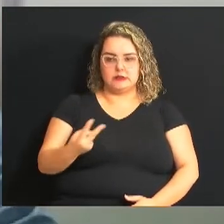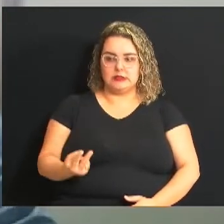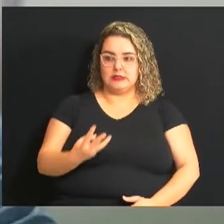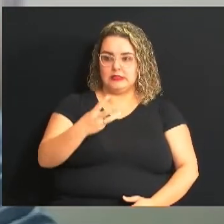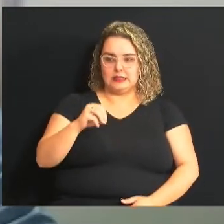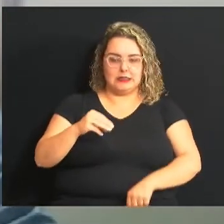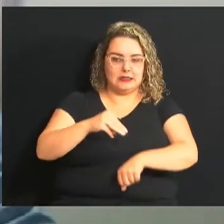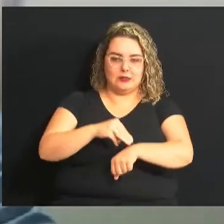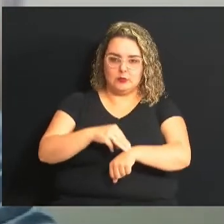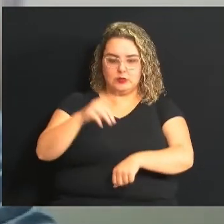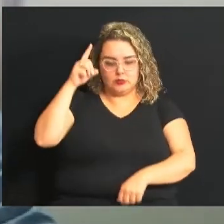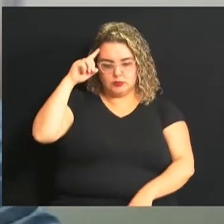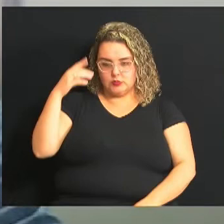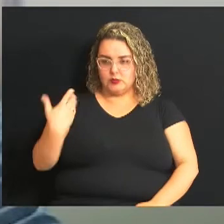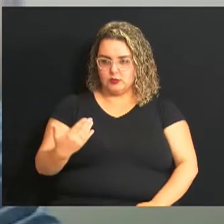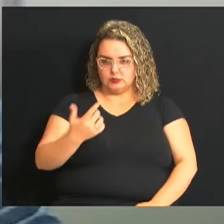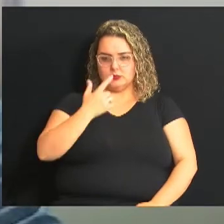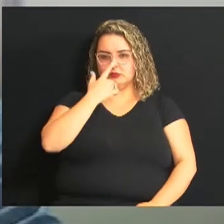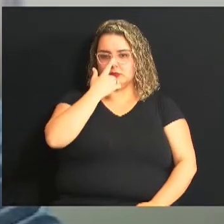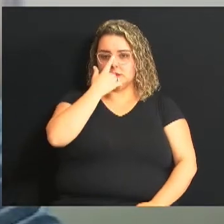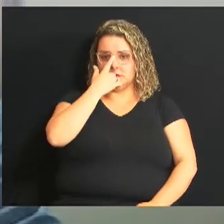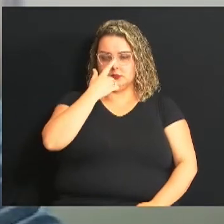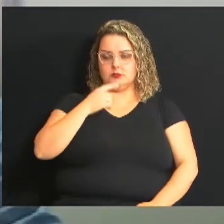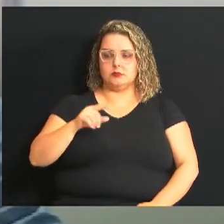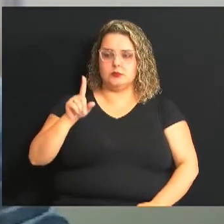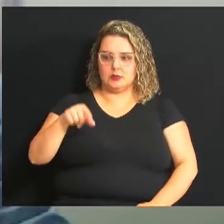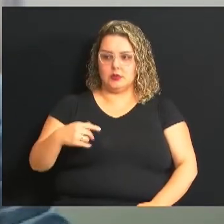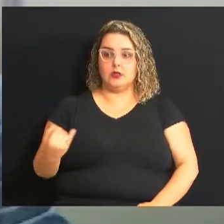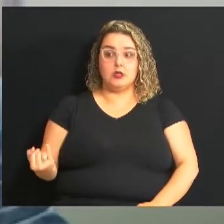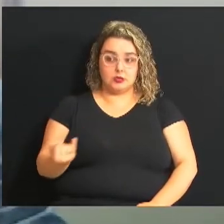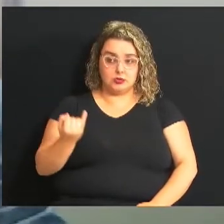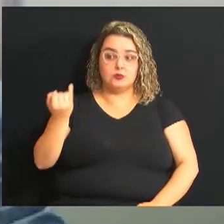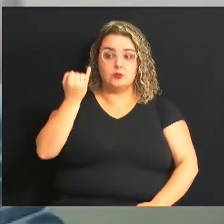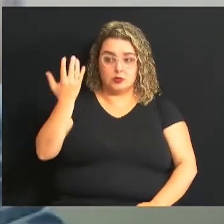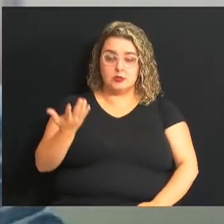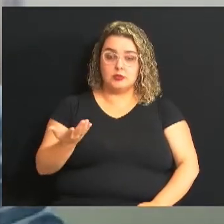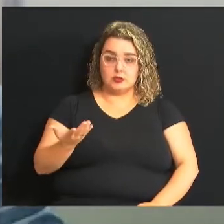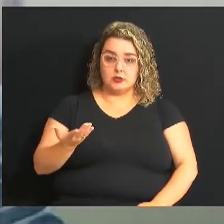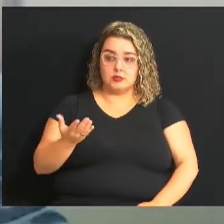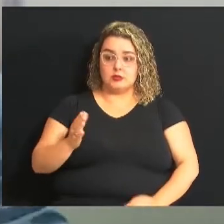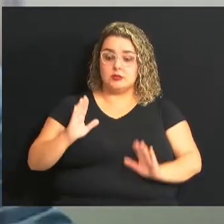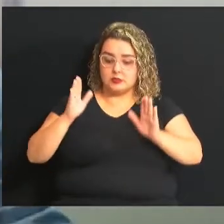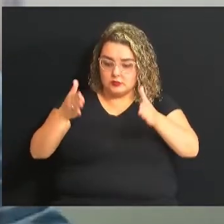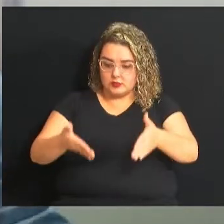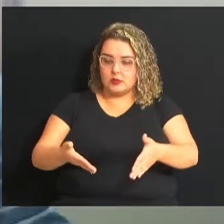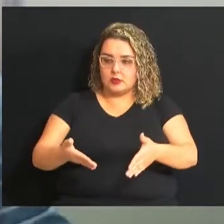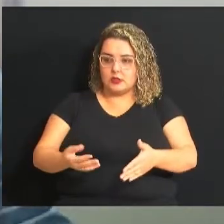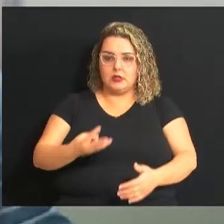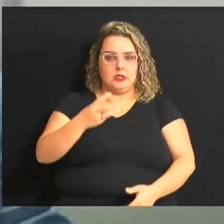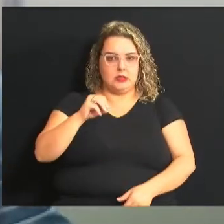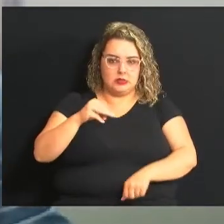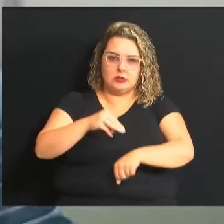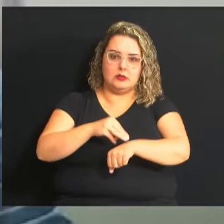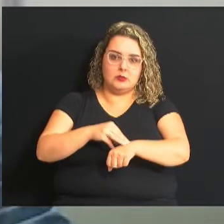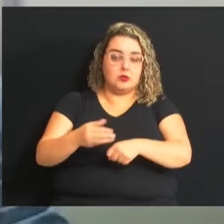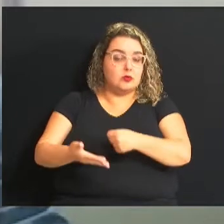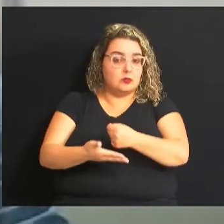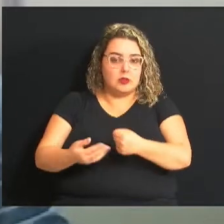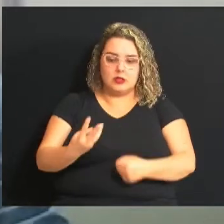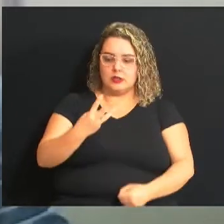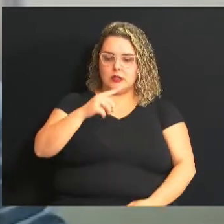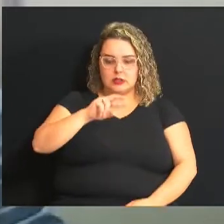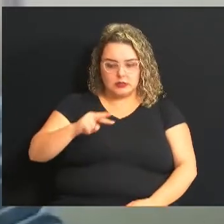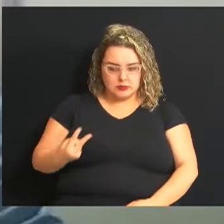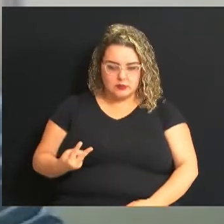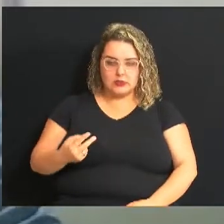dia, é de extremo importância que você se dedique pelo menos 30 minutos, 3 vezes na semana,